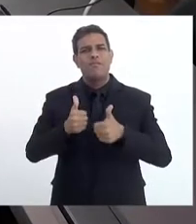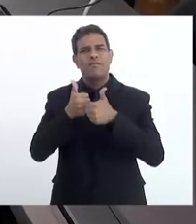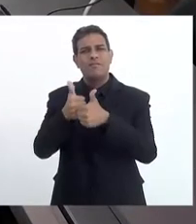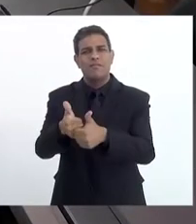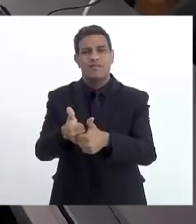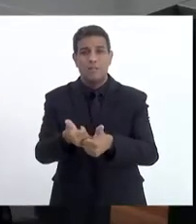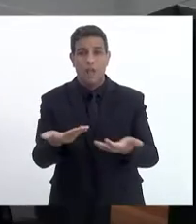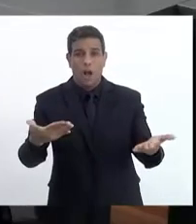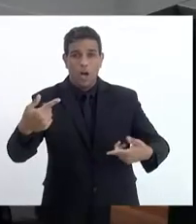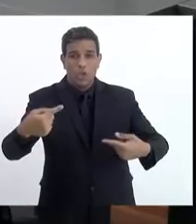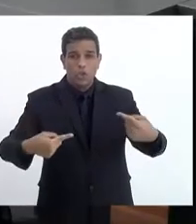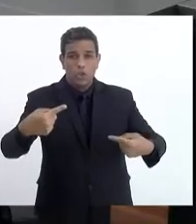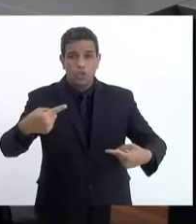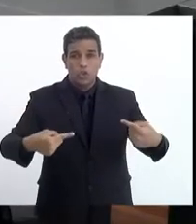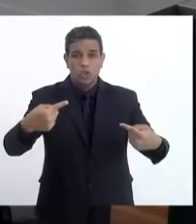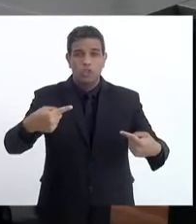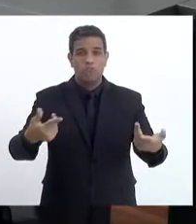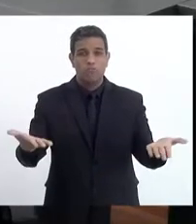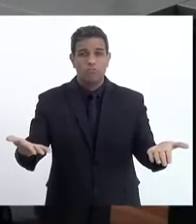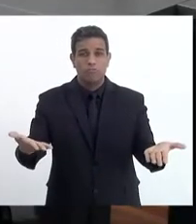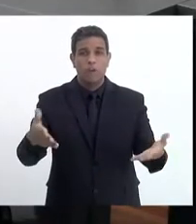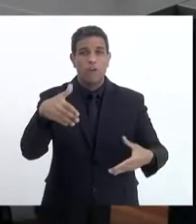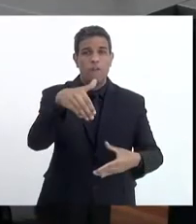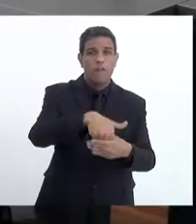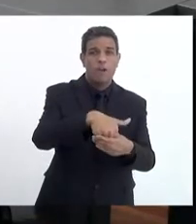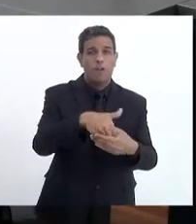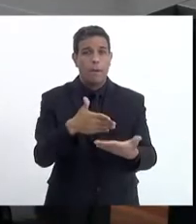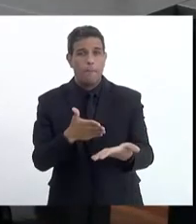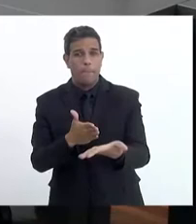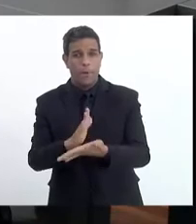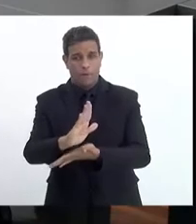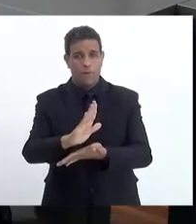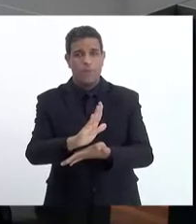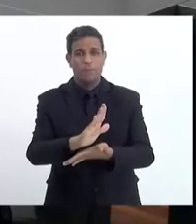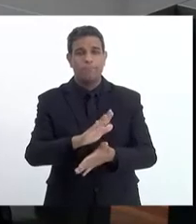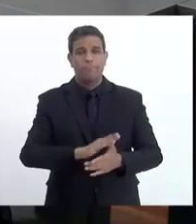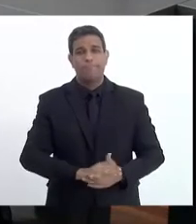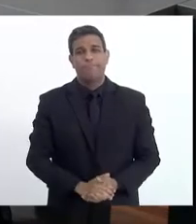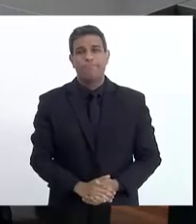para discutir, para discussão e votação aprovado.